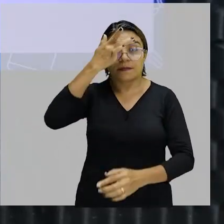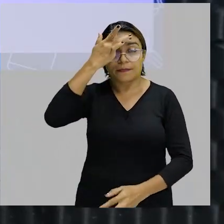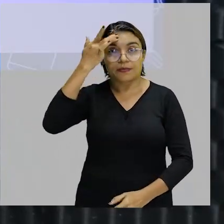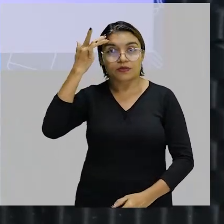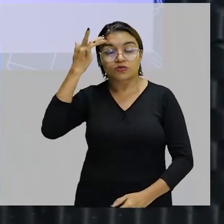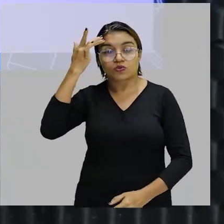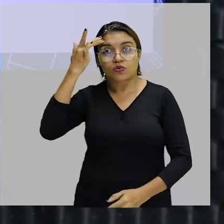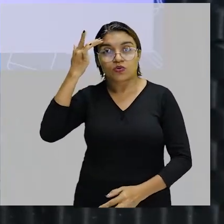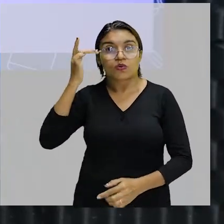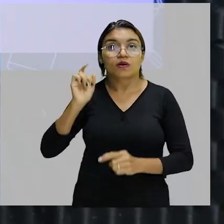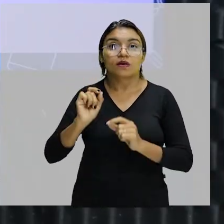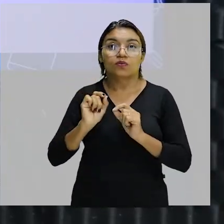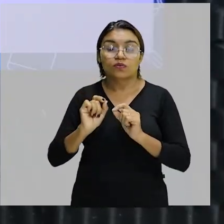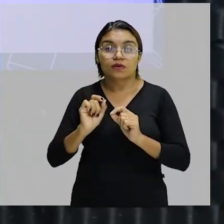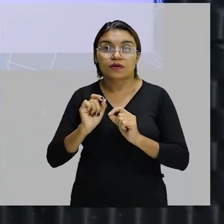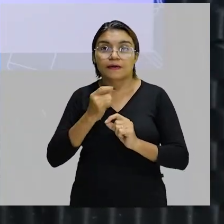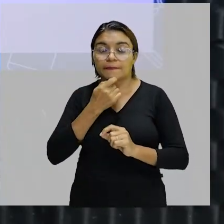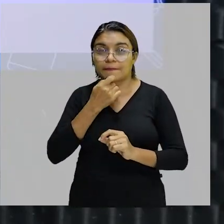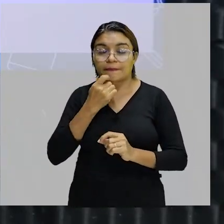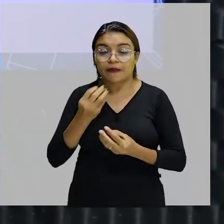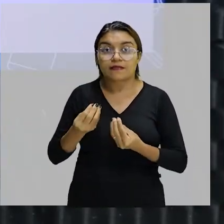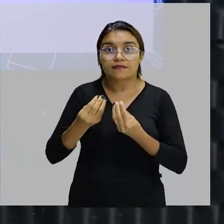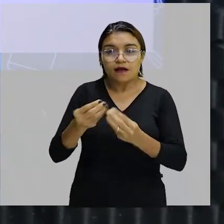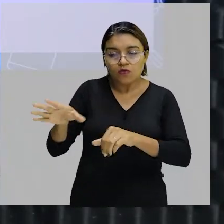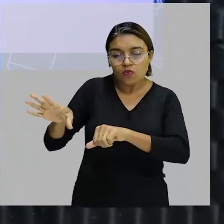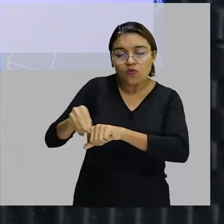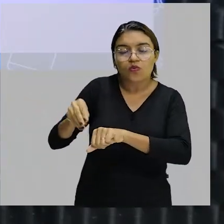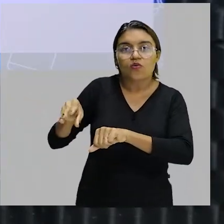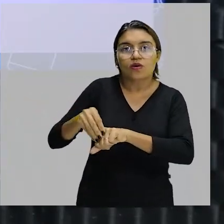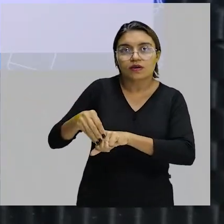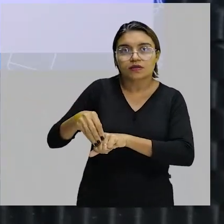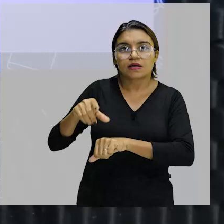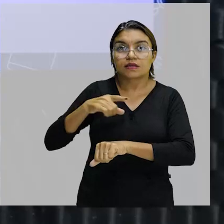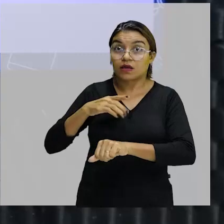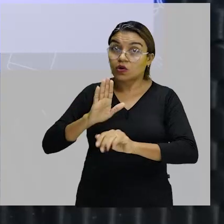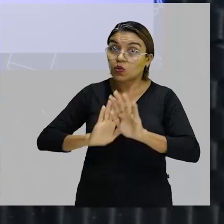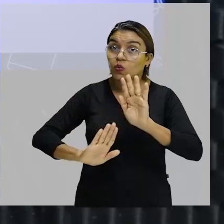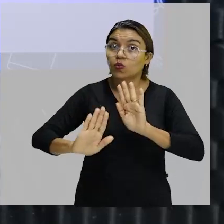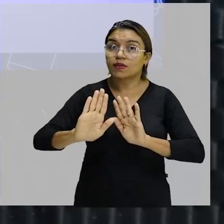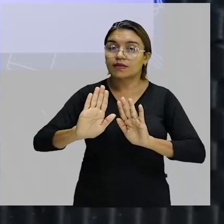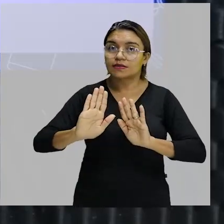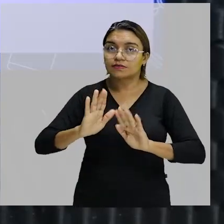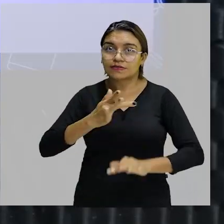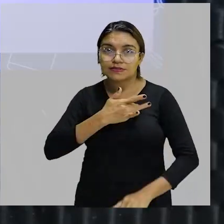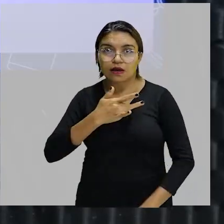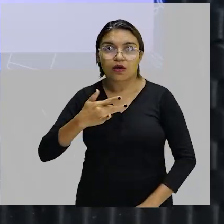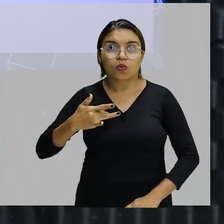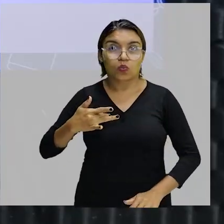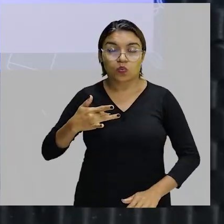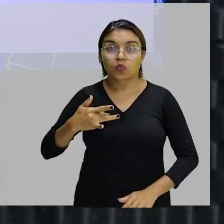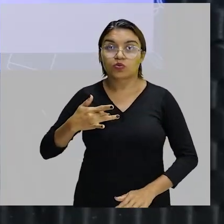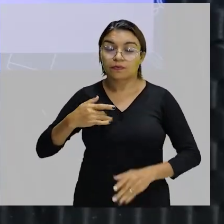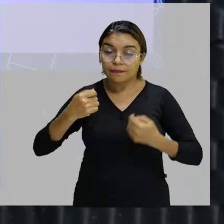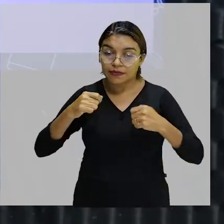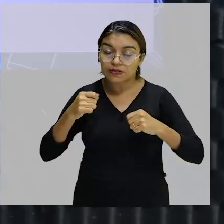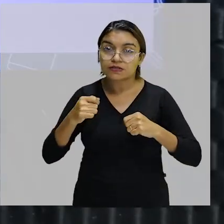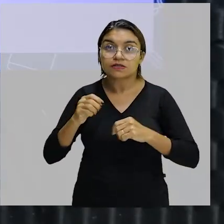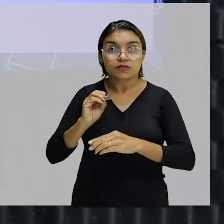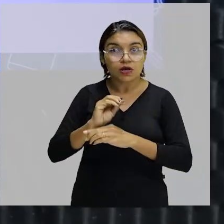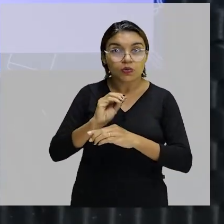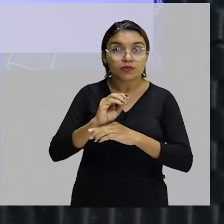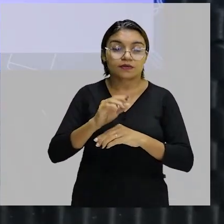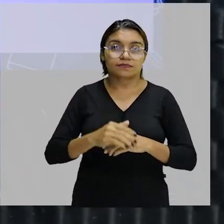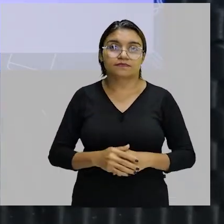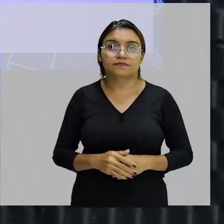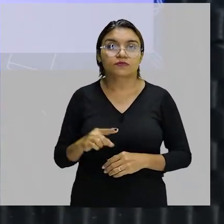indivíduo, dar a ele conhecimentos para que ele tenha cuidado com a sua saúde. Então, nós sabemos